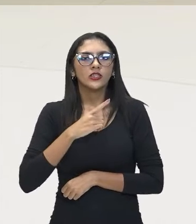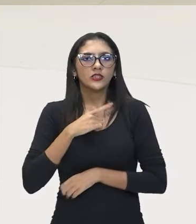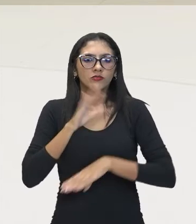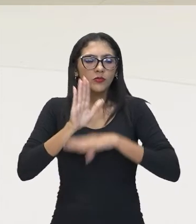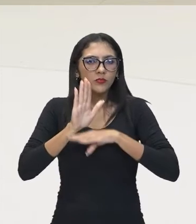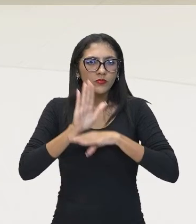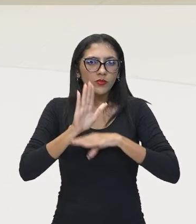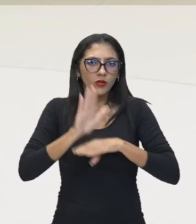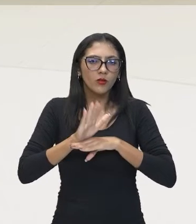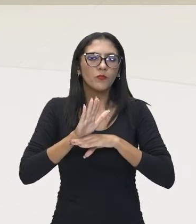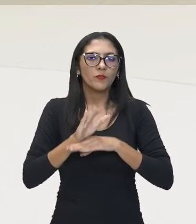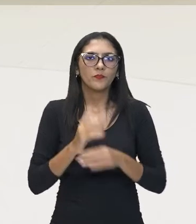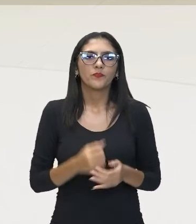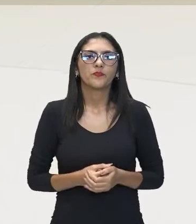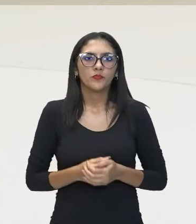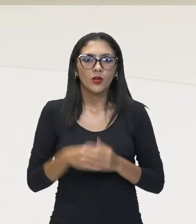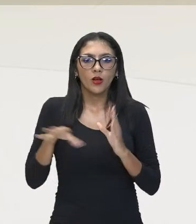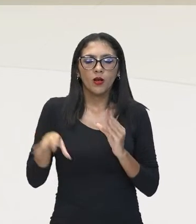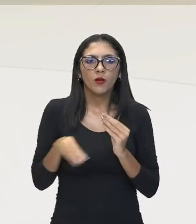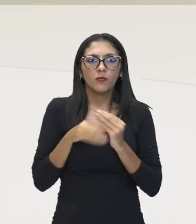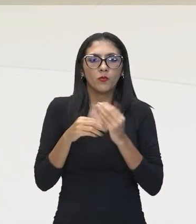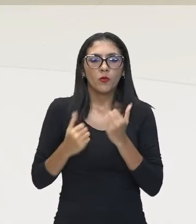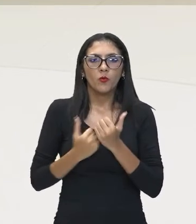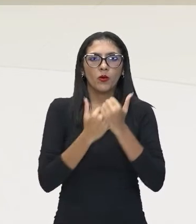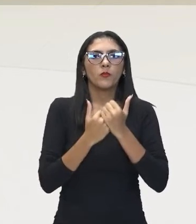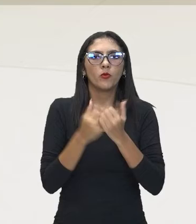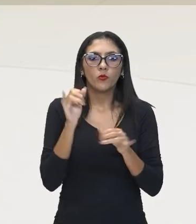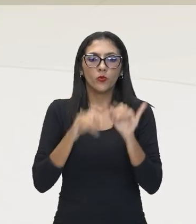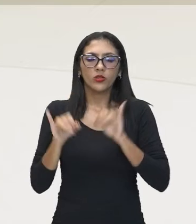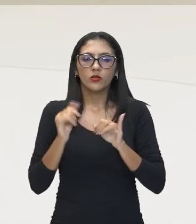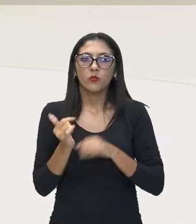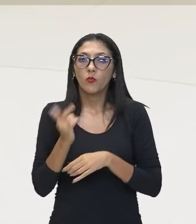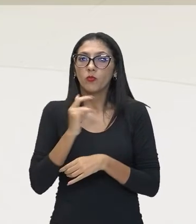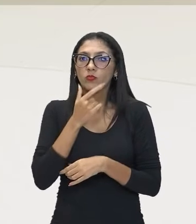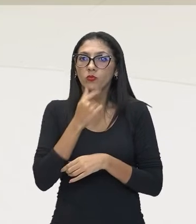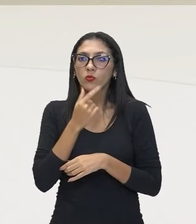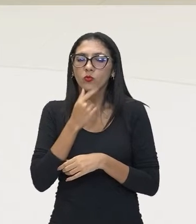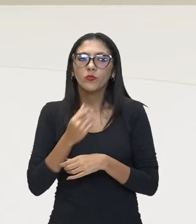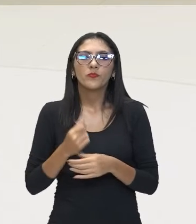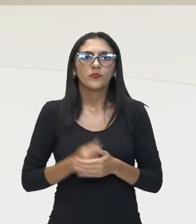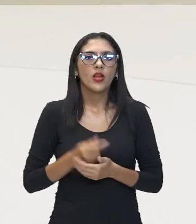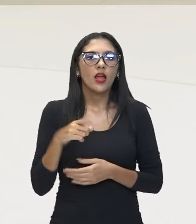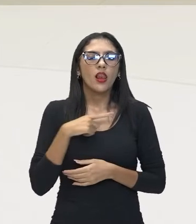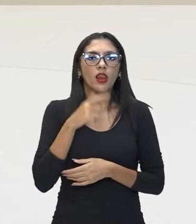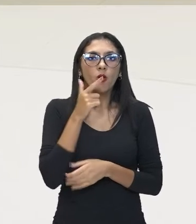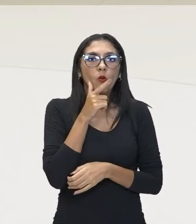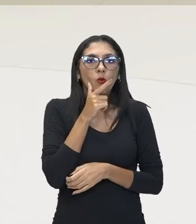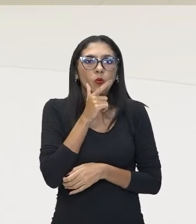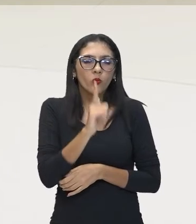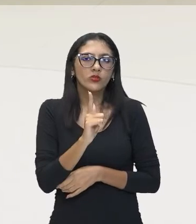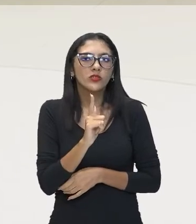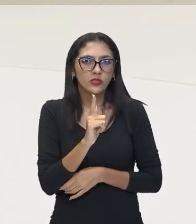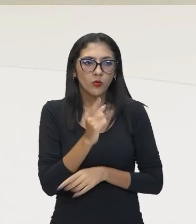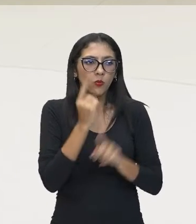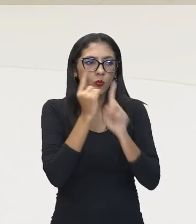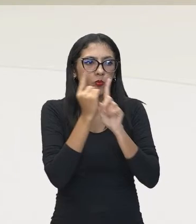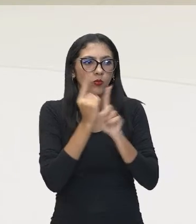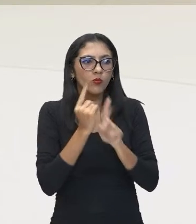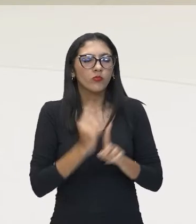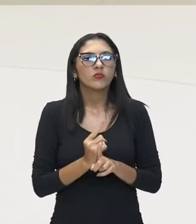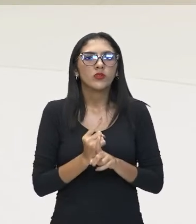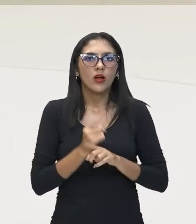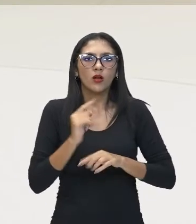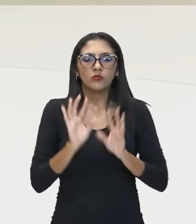químico francês André Debier, a Marie Curie conseguiu obter o rádio, né, dentro do